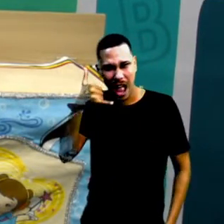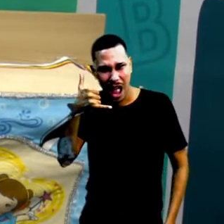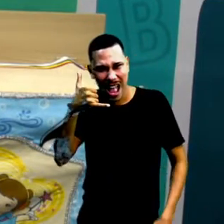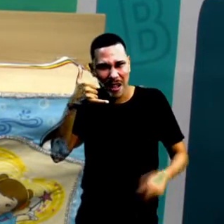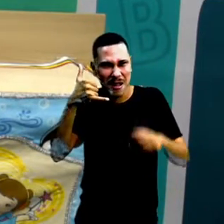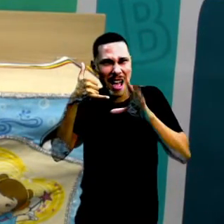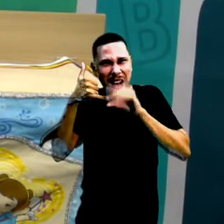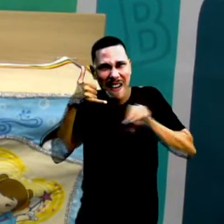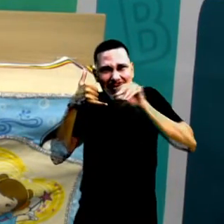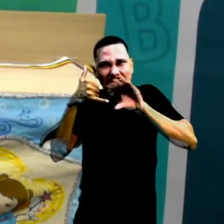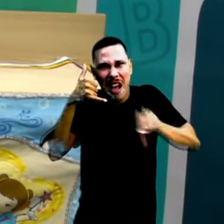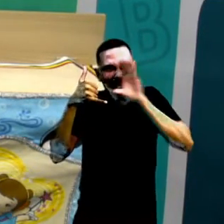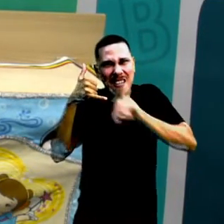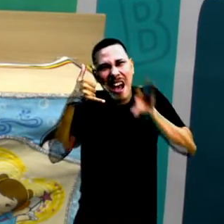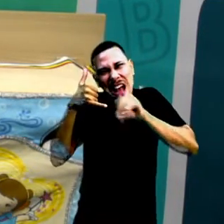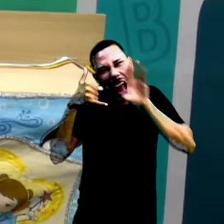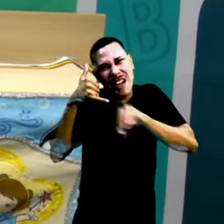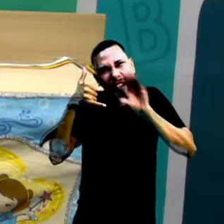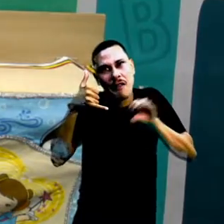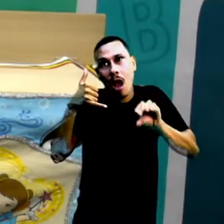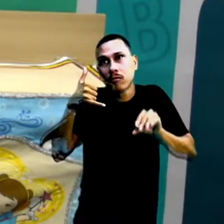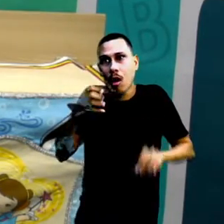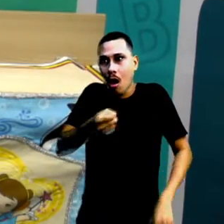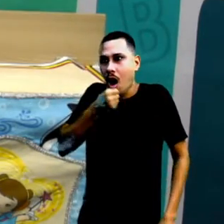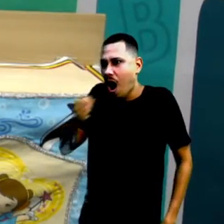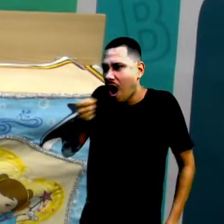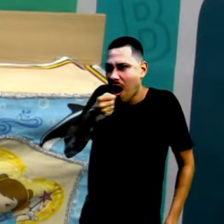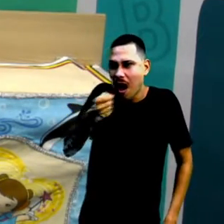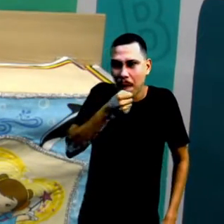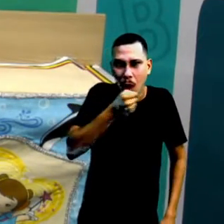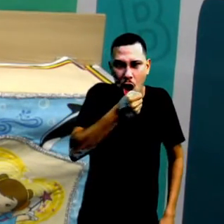falou e veio tanto do repórter